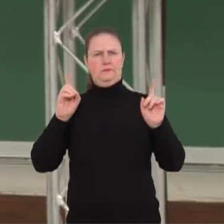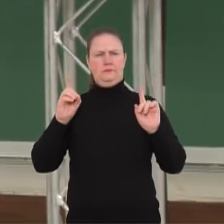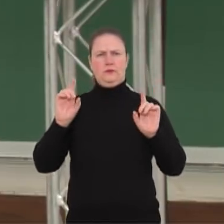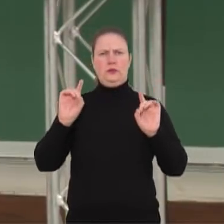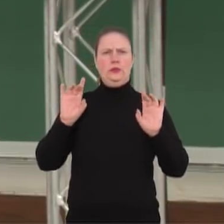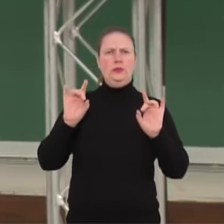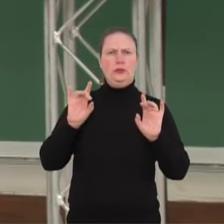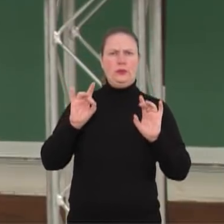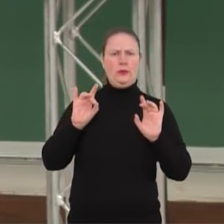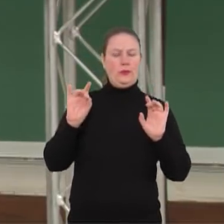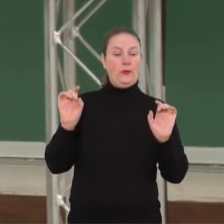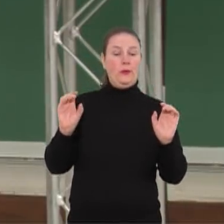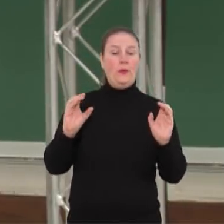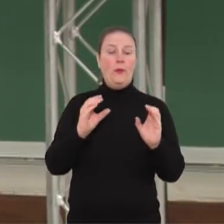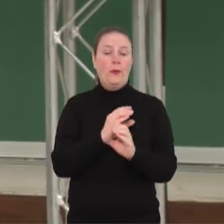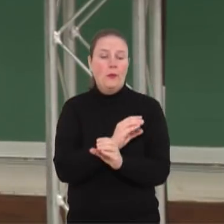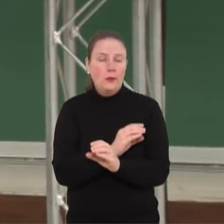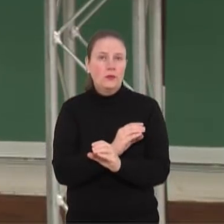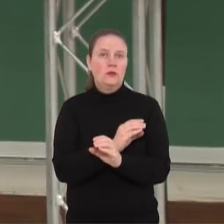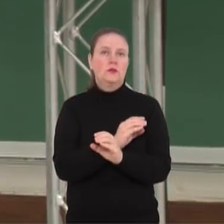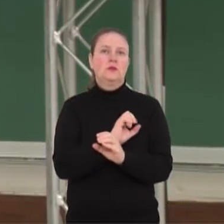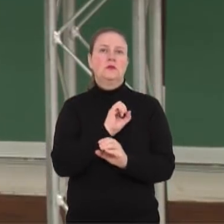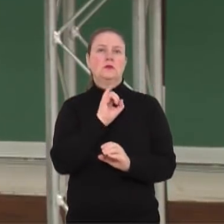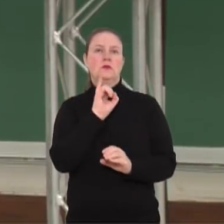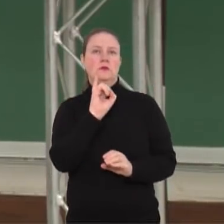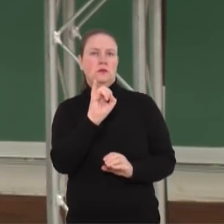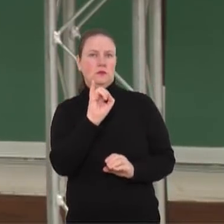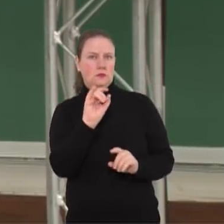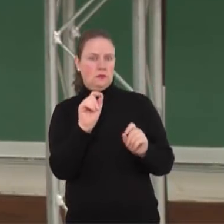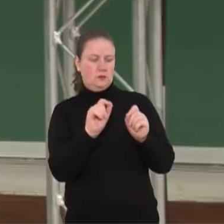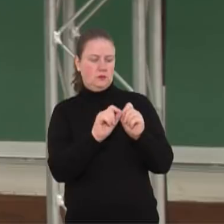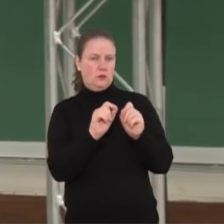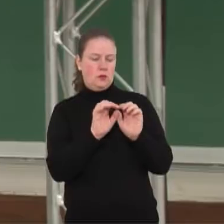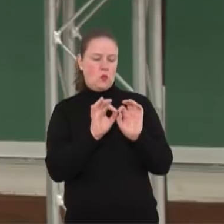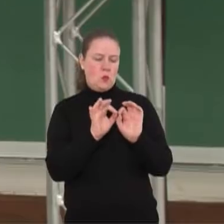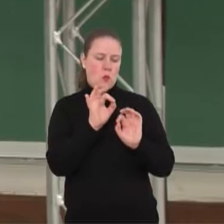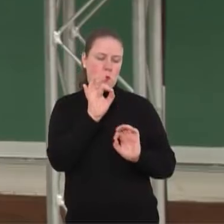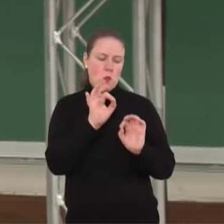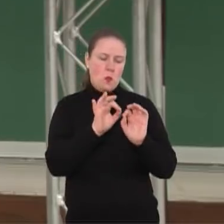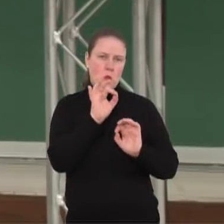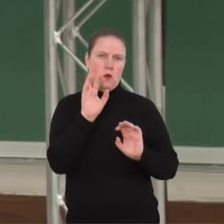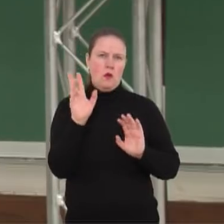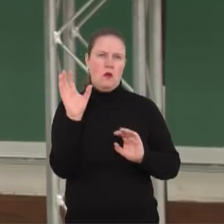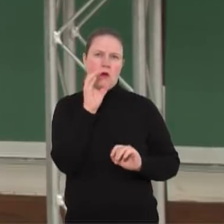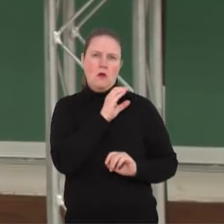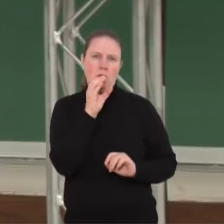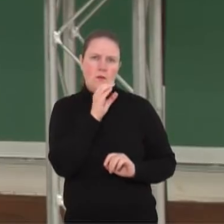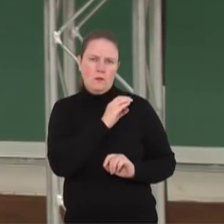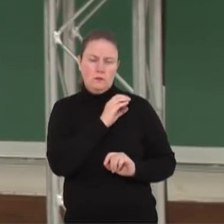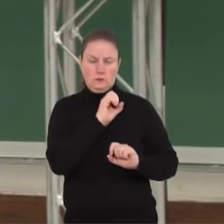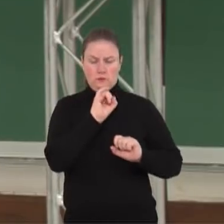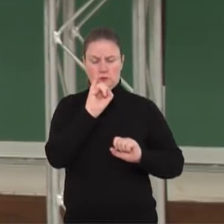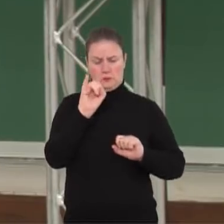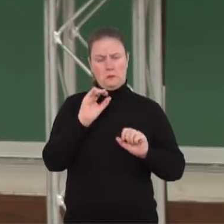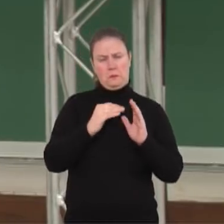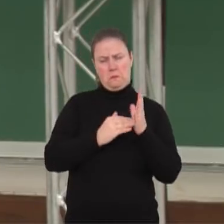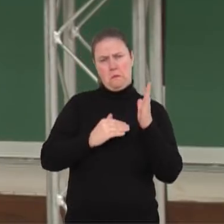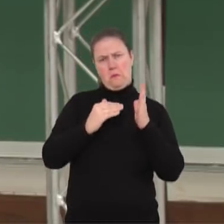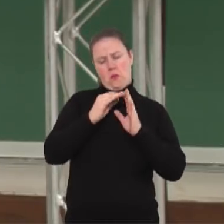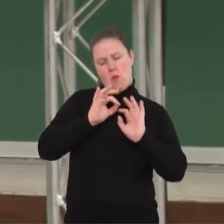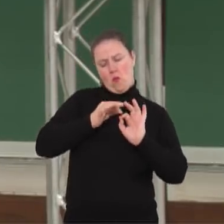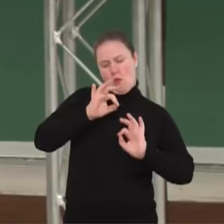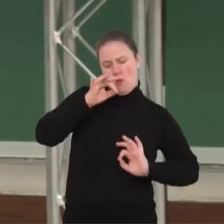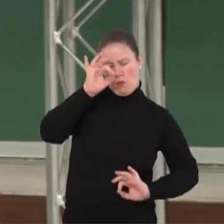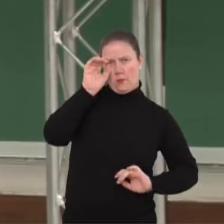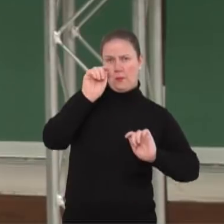uma resposta mais completa. Se você fez uma short answer, uma respostinha curta, ok. Se você fez ela completa, much better, melhor